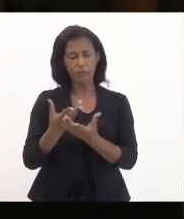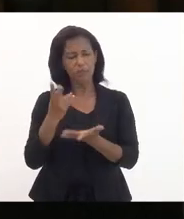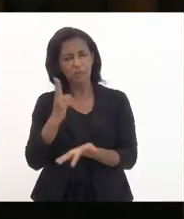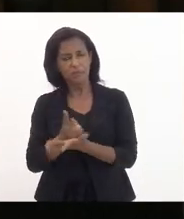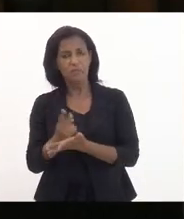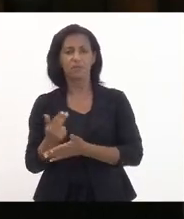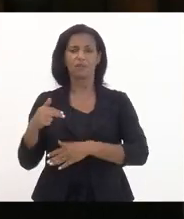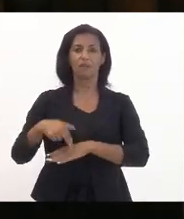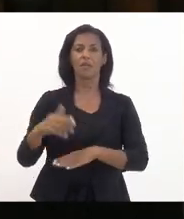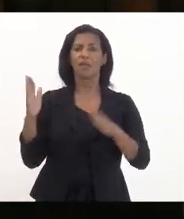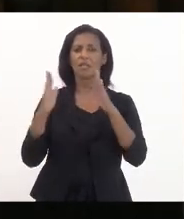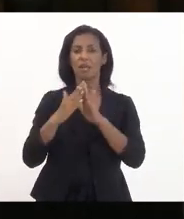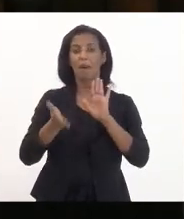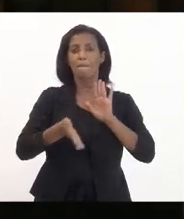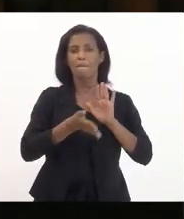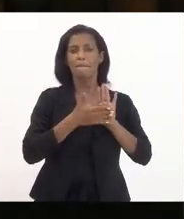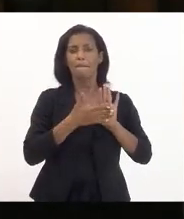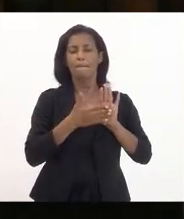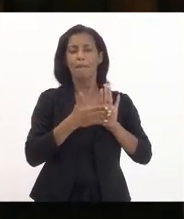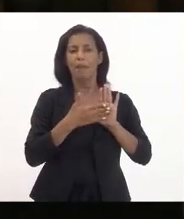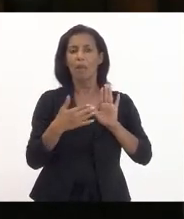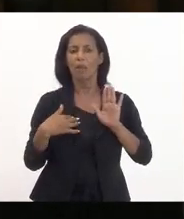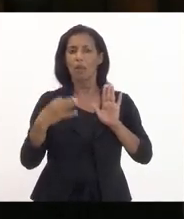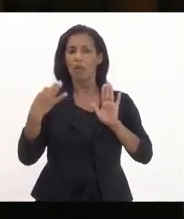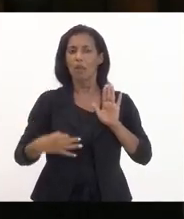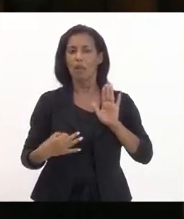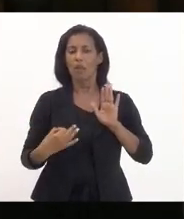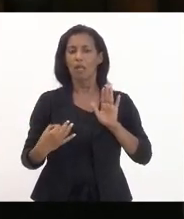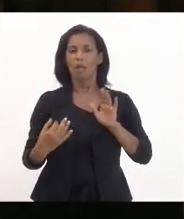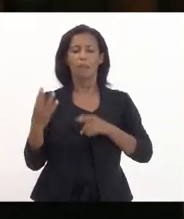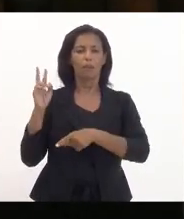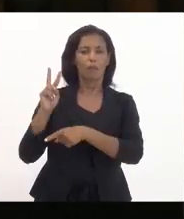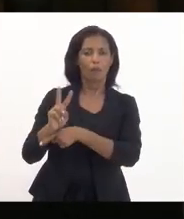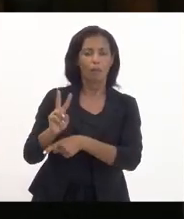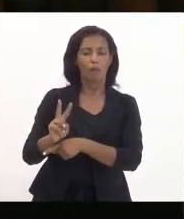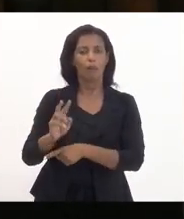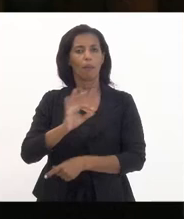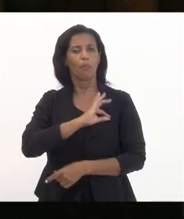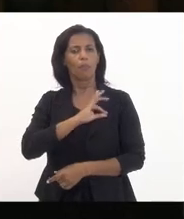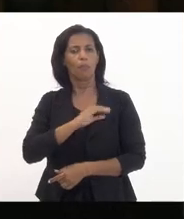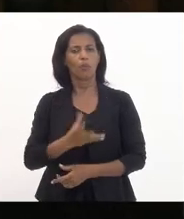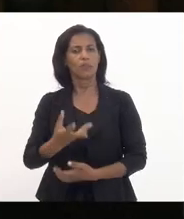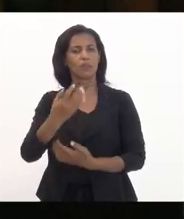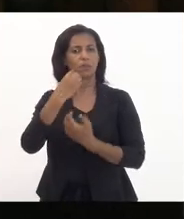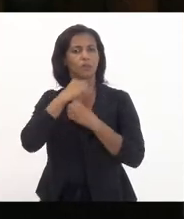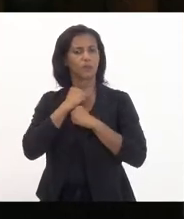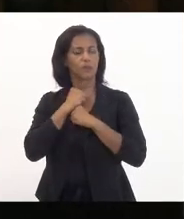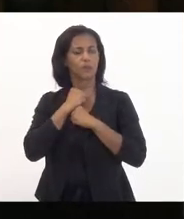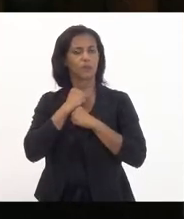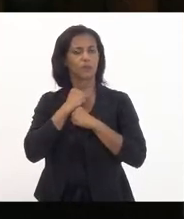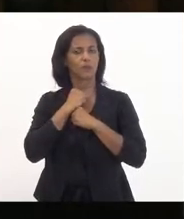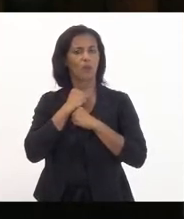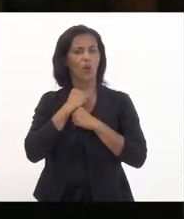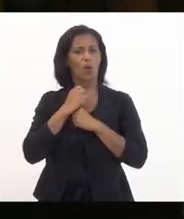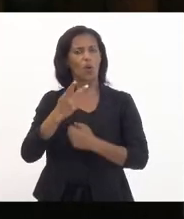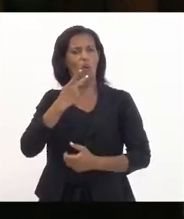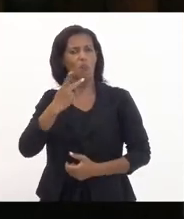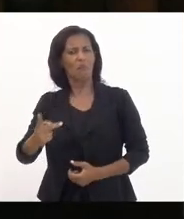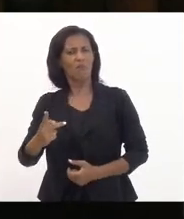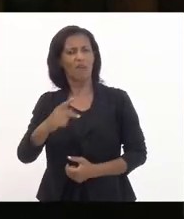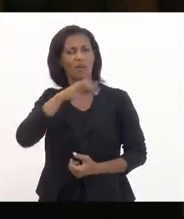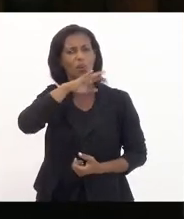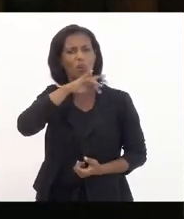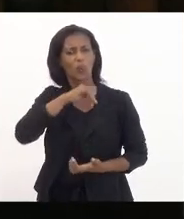vezes aqui nessa casa, e o meu mandato vocacionado a isso, defendemos a polícia, por exemplo, nos impõe goela abaixo uma negativa